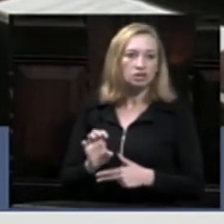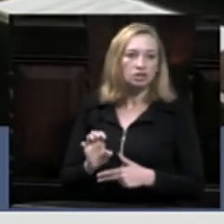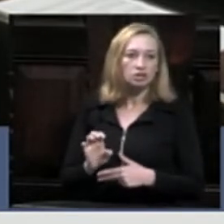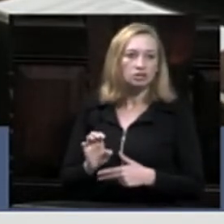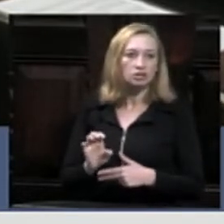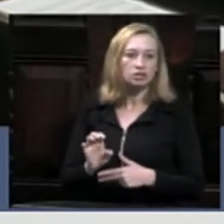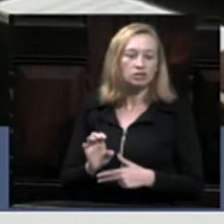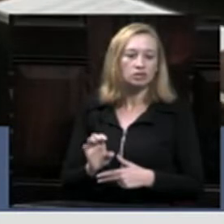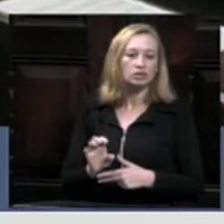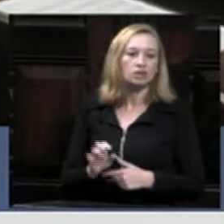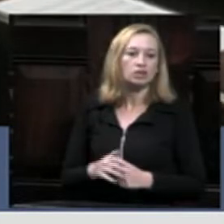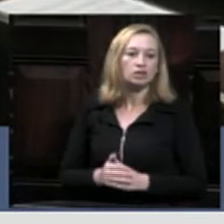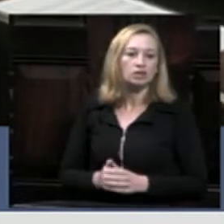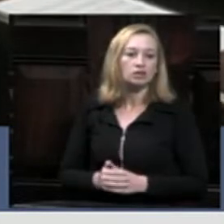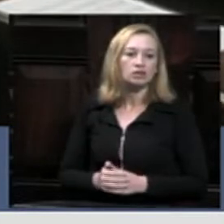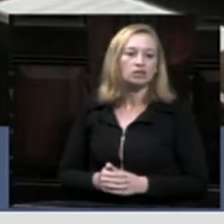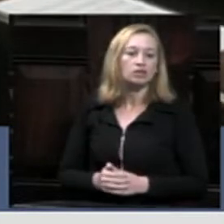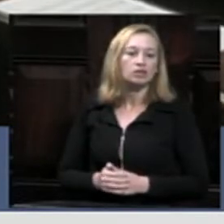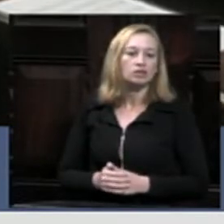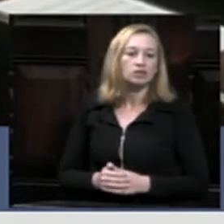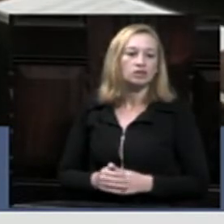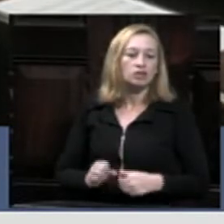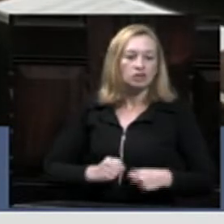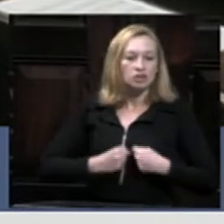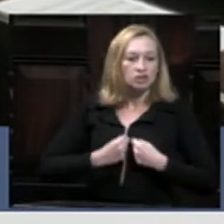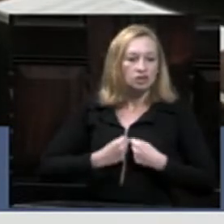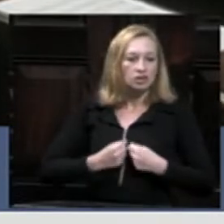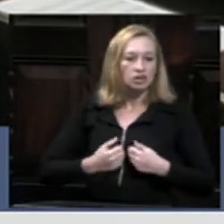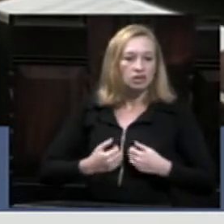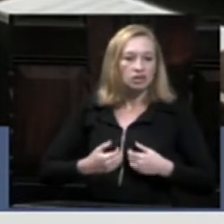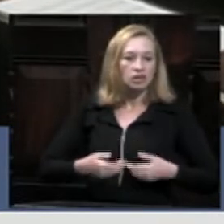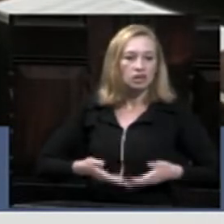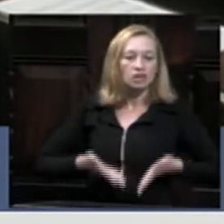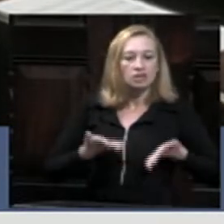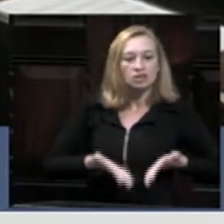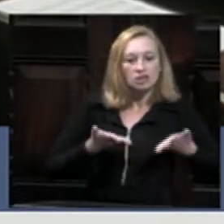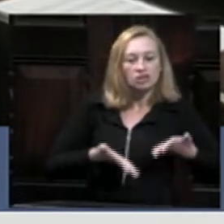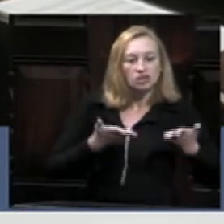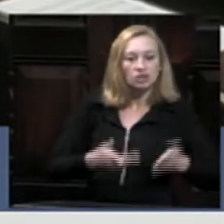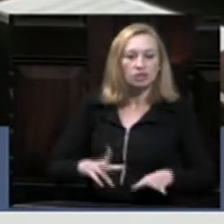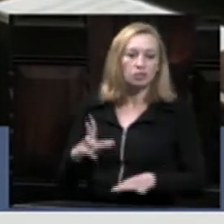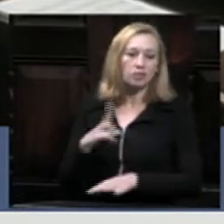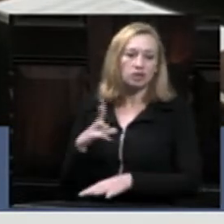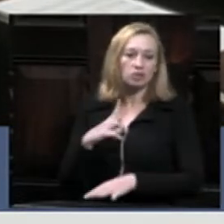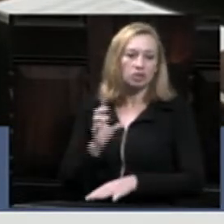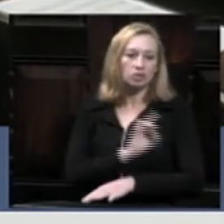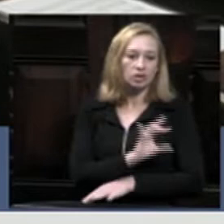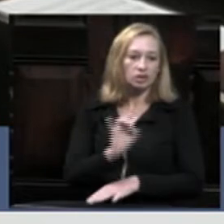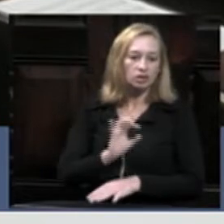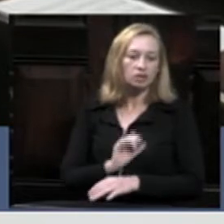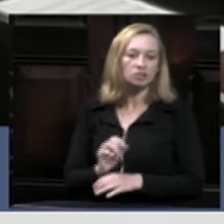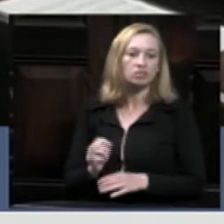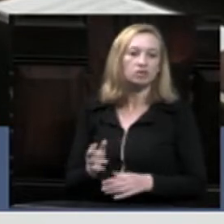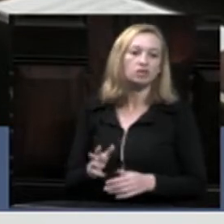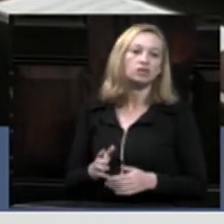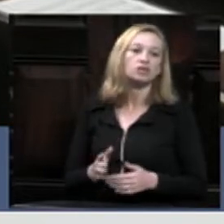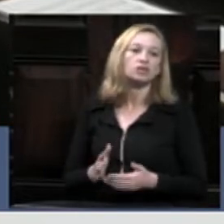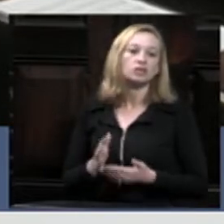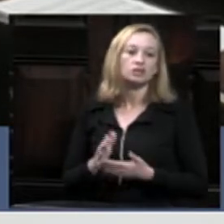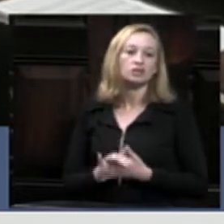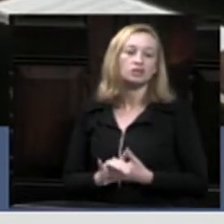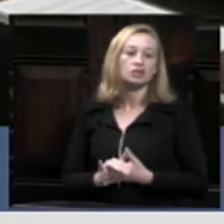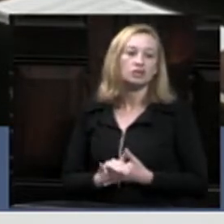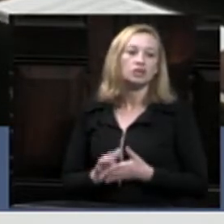exclusivamente, a iniciativa de legislar sobre pessoal. Então, independente do mérito